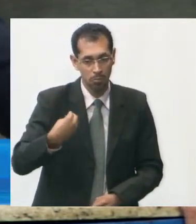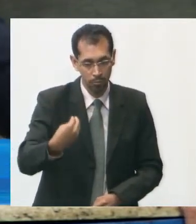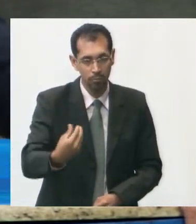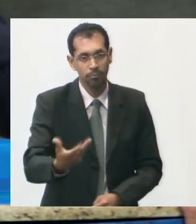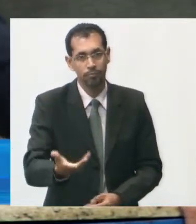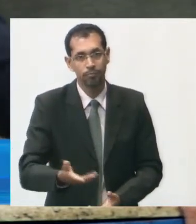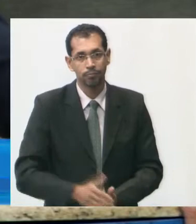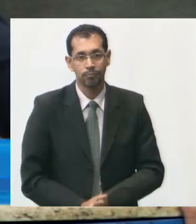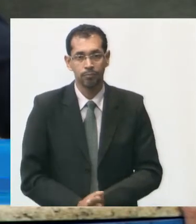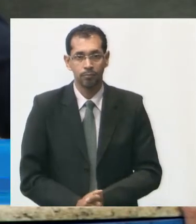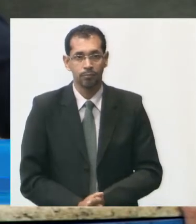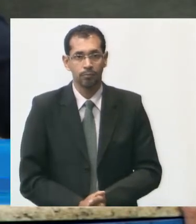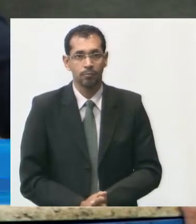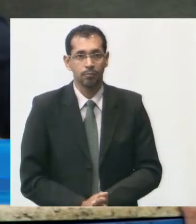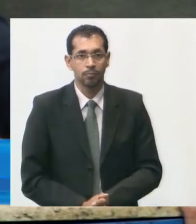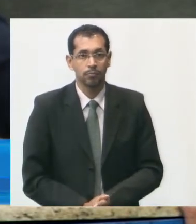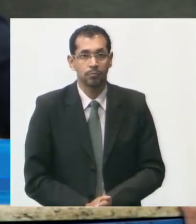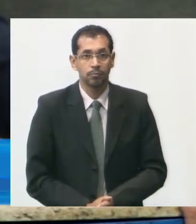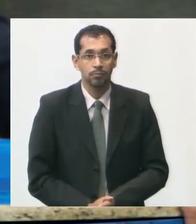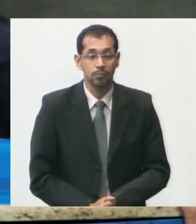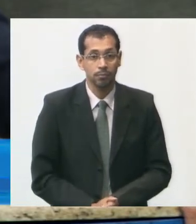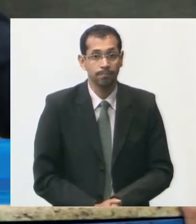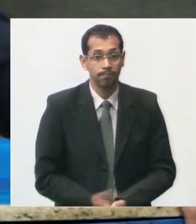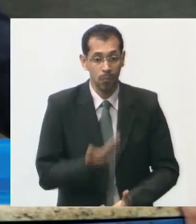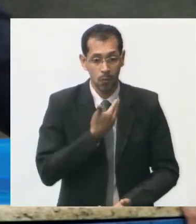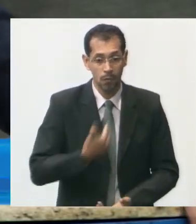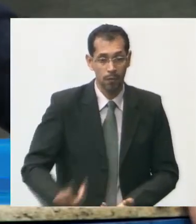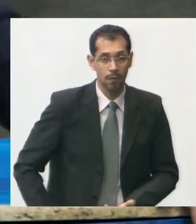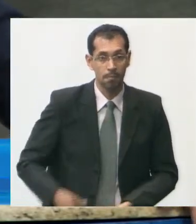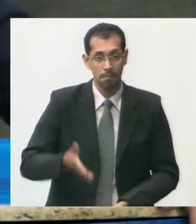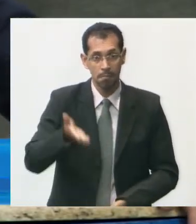Brasil. Foi no governo Gerson Camata,